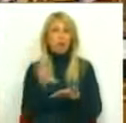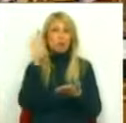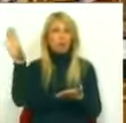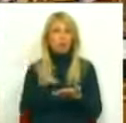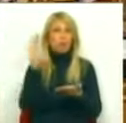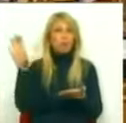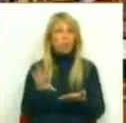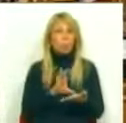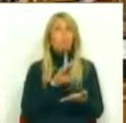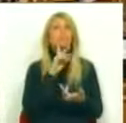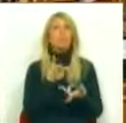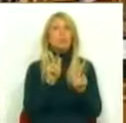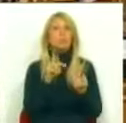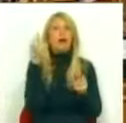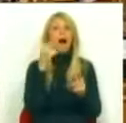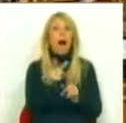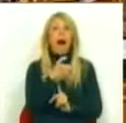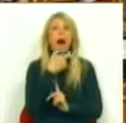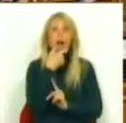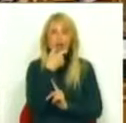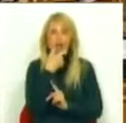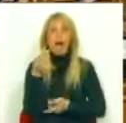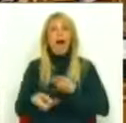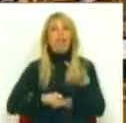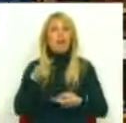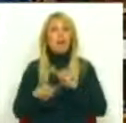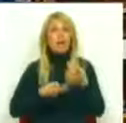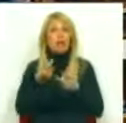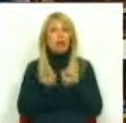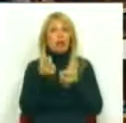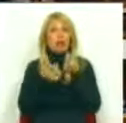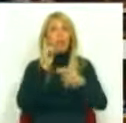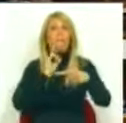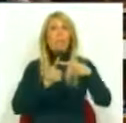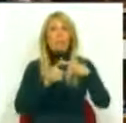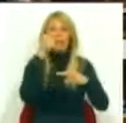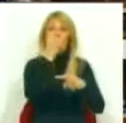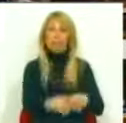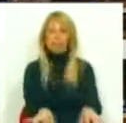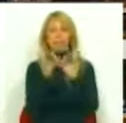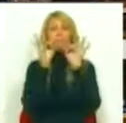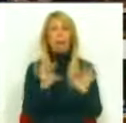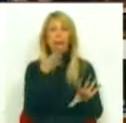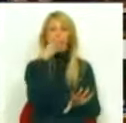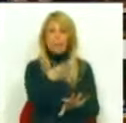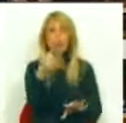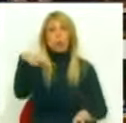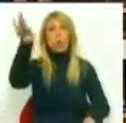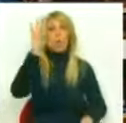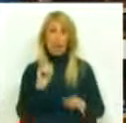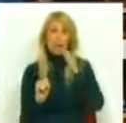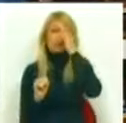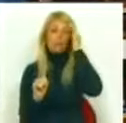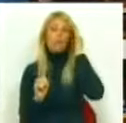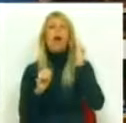estão disponibilizadas se as avaliações intercalares forem positivas, dizer-se, como diz o Partido Socialista, que a